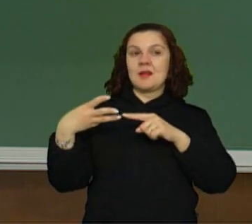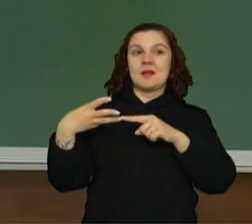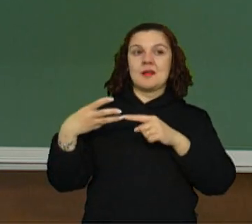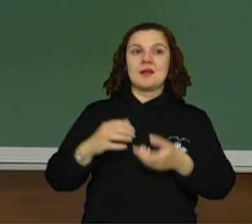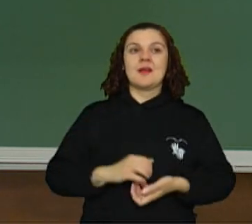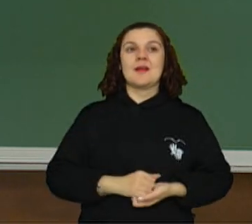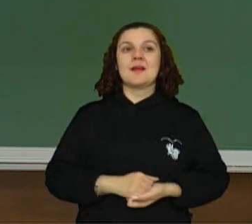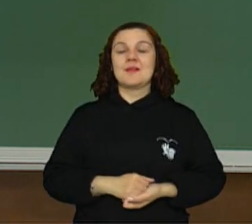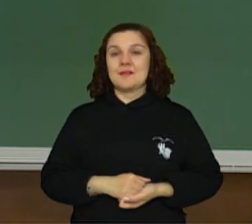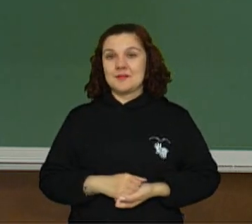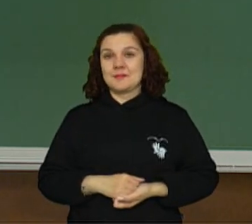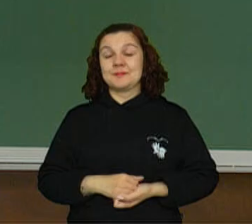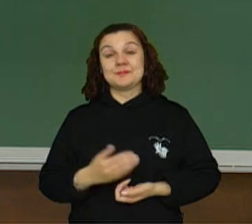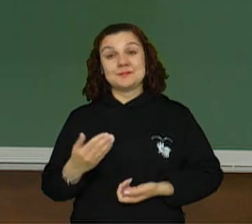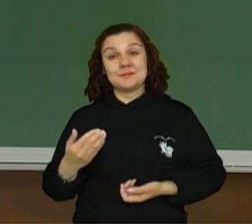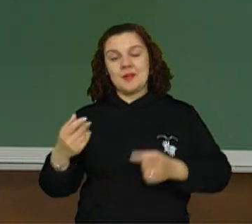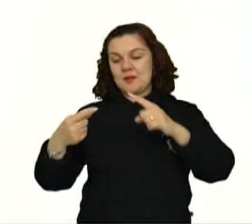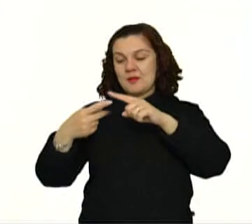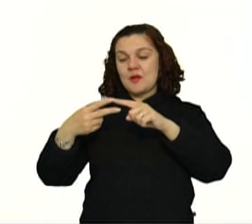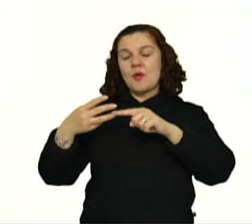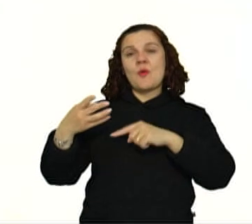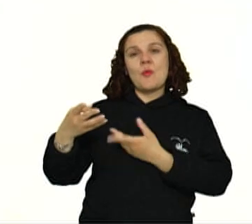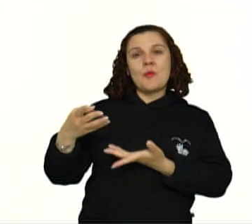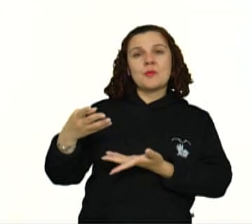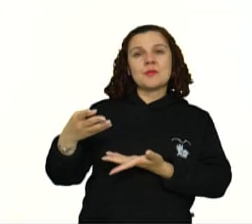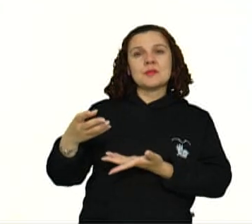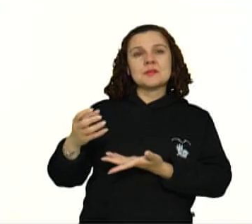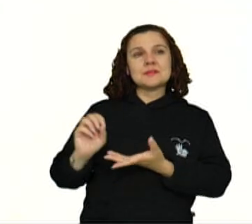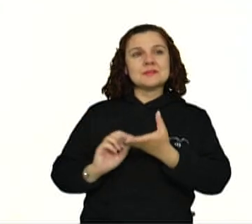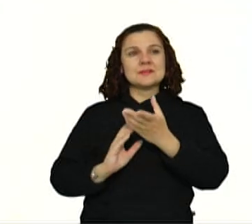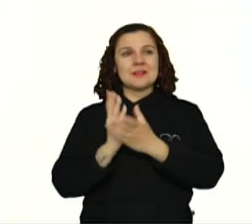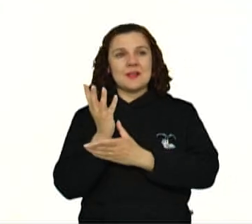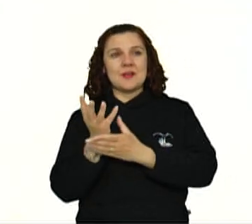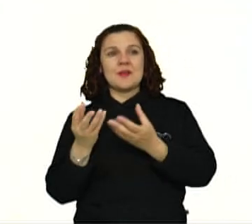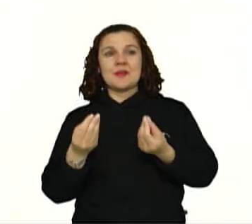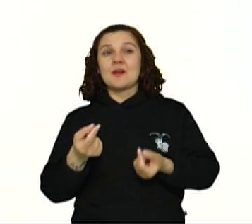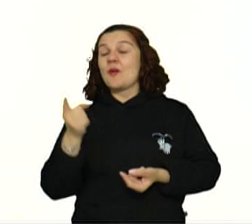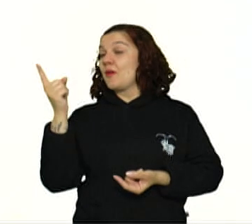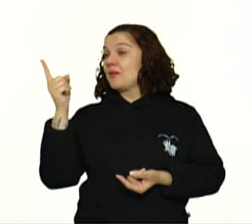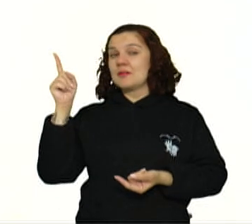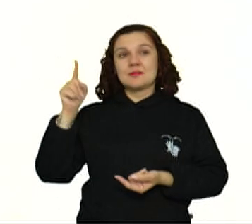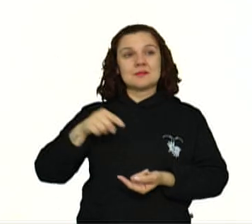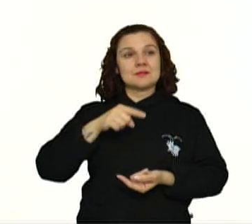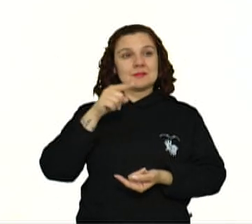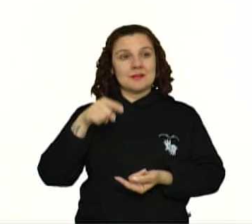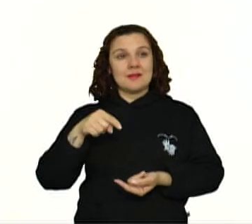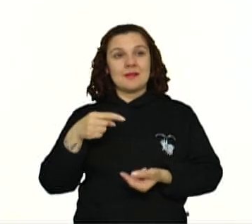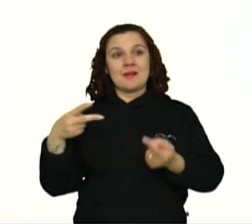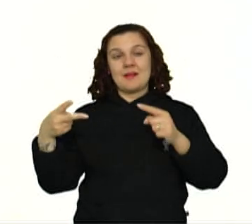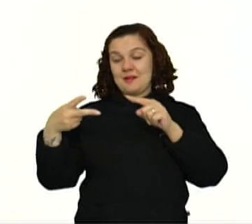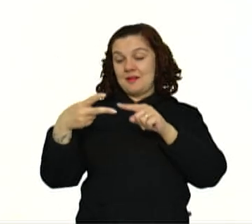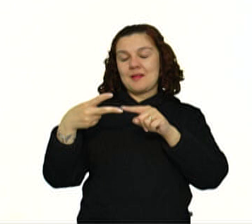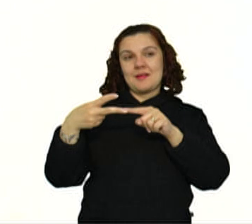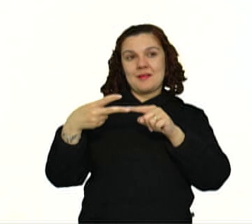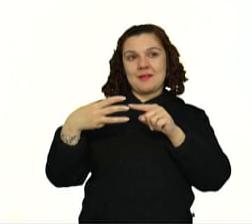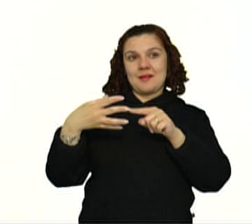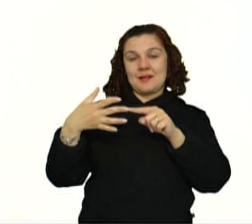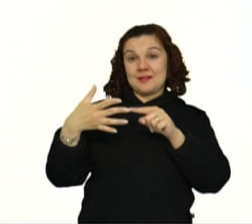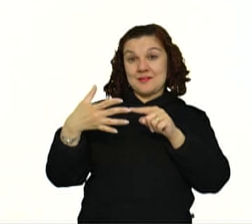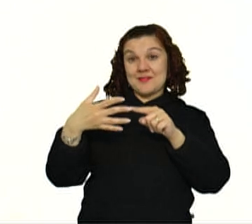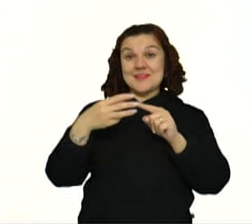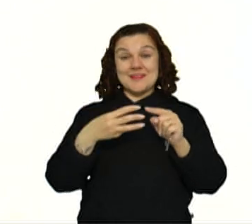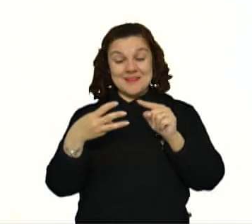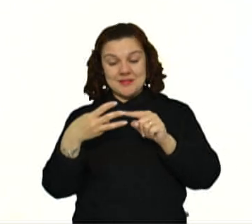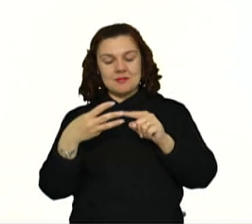Houve muitos dias quentes durante o inverno. Existem muito, então muito facinho, né? Então sabemos que havia conseguido a